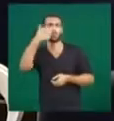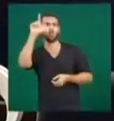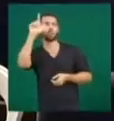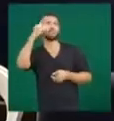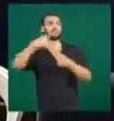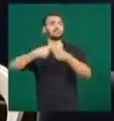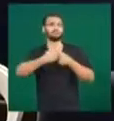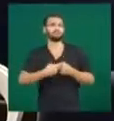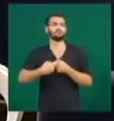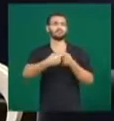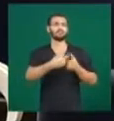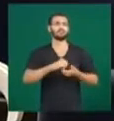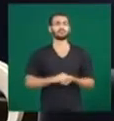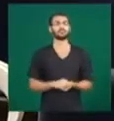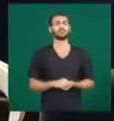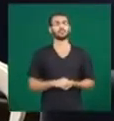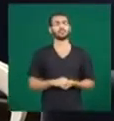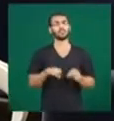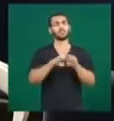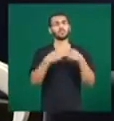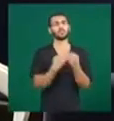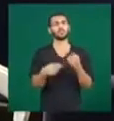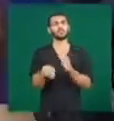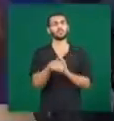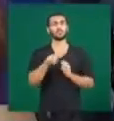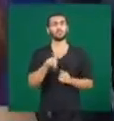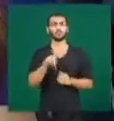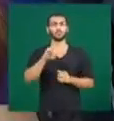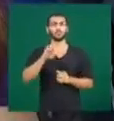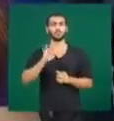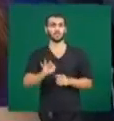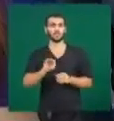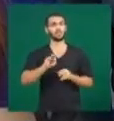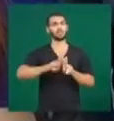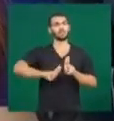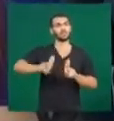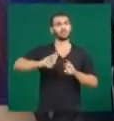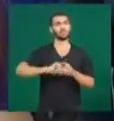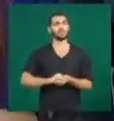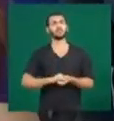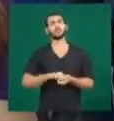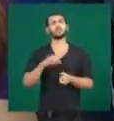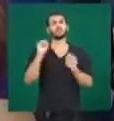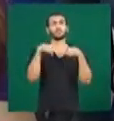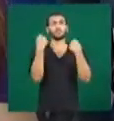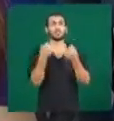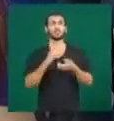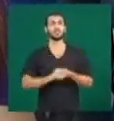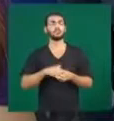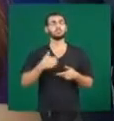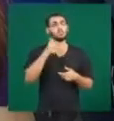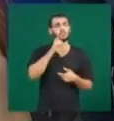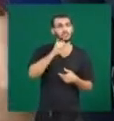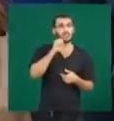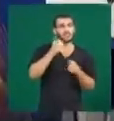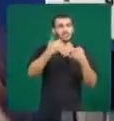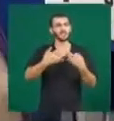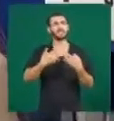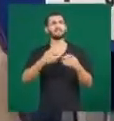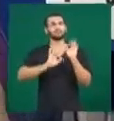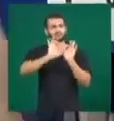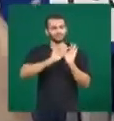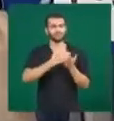O evento é promovido pelo PET Educação Física da UFO. A estudante Bruna conta que a organização começou no início deste ano.